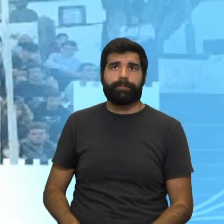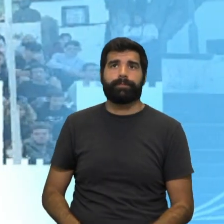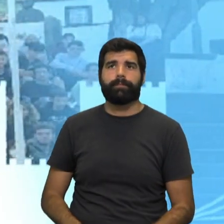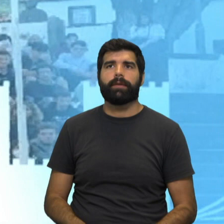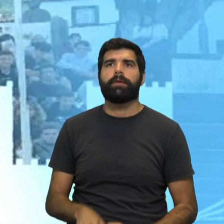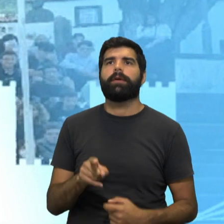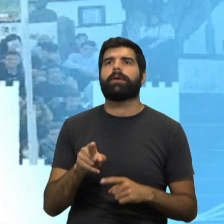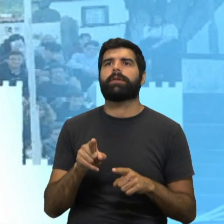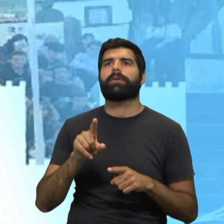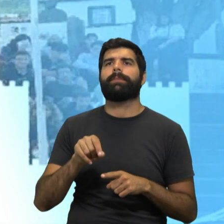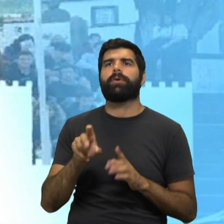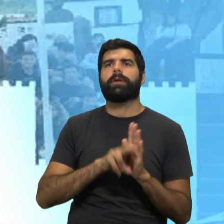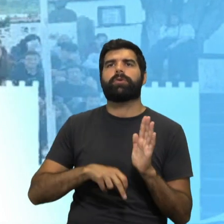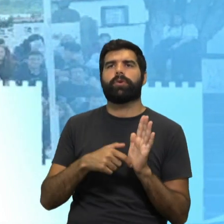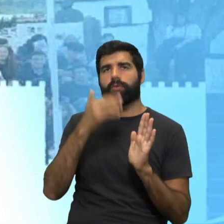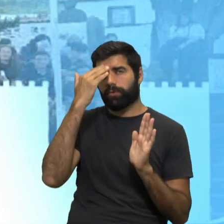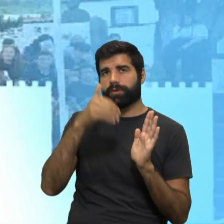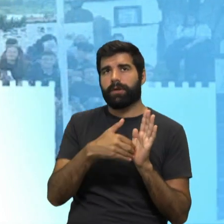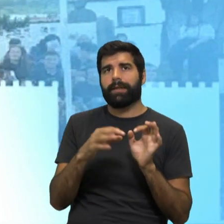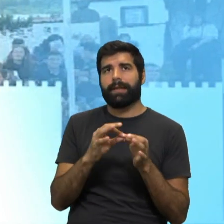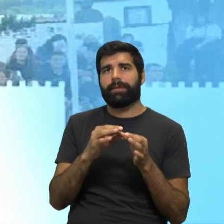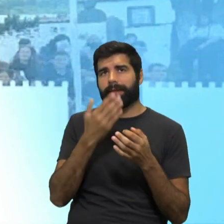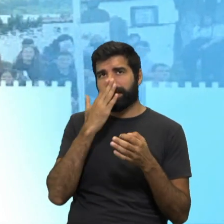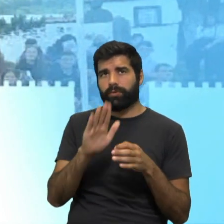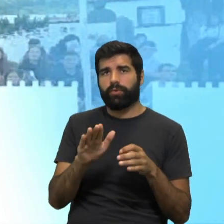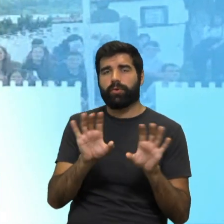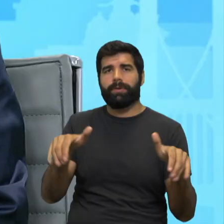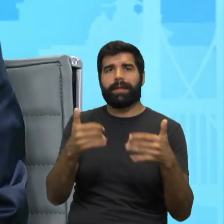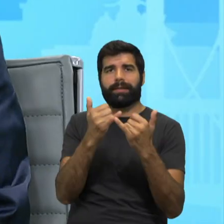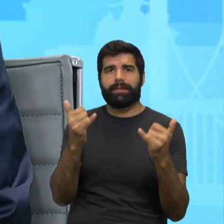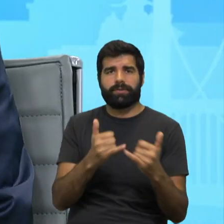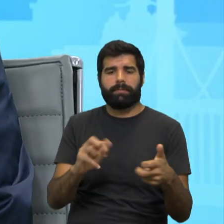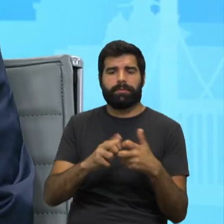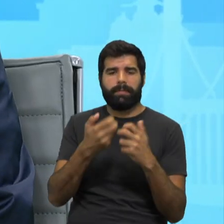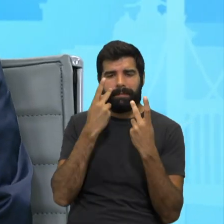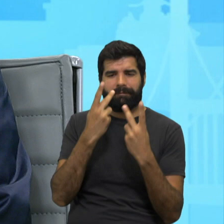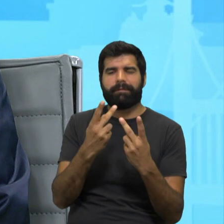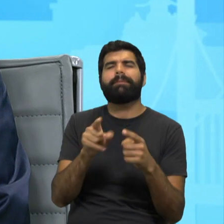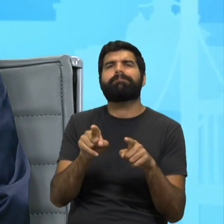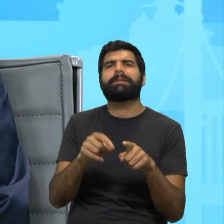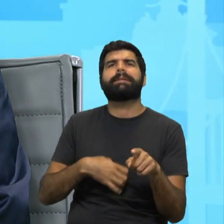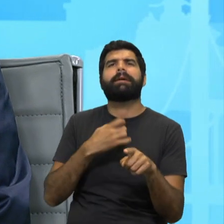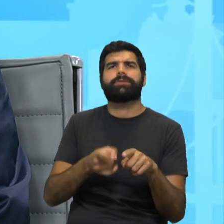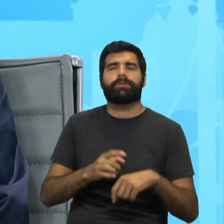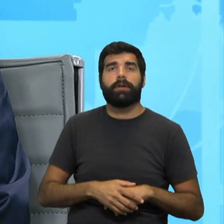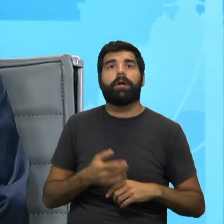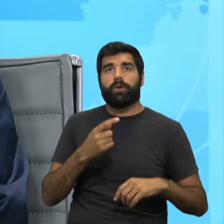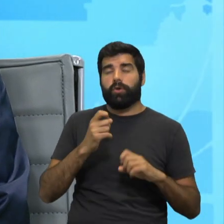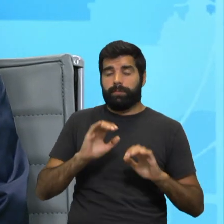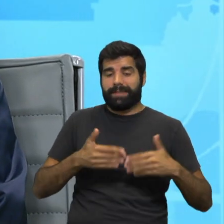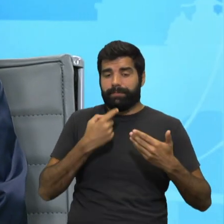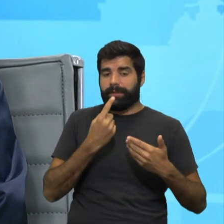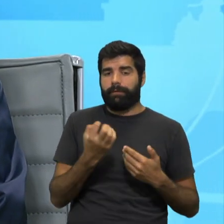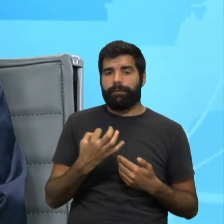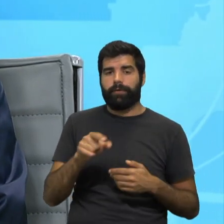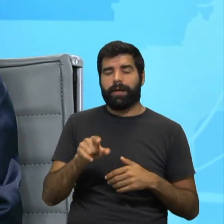chega também através deste relatório sobre a atitude da comunidade internacional diante deste problema? Bom, como começámos a falar, de facto, com todos os